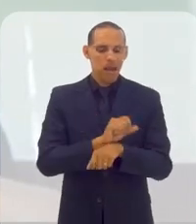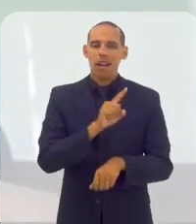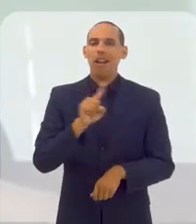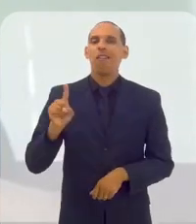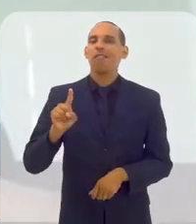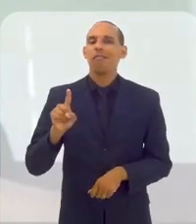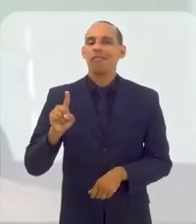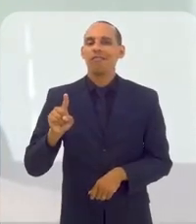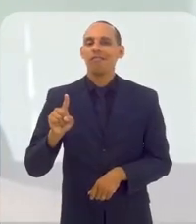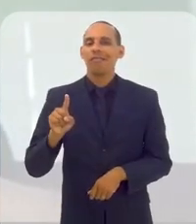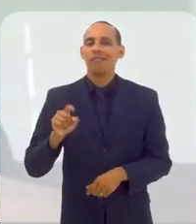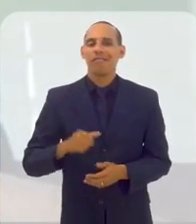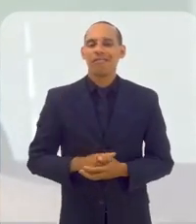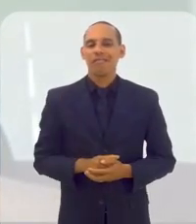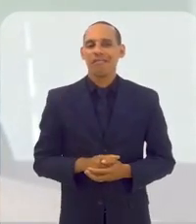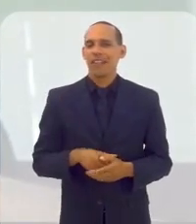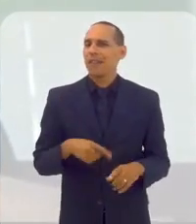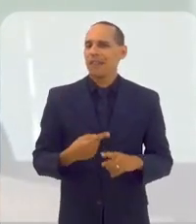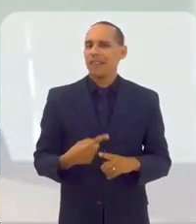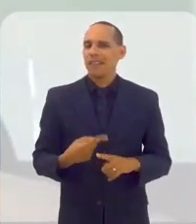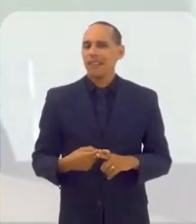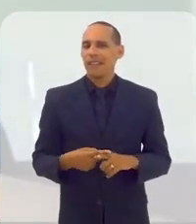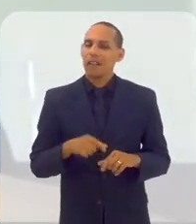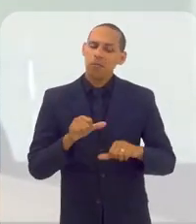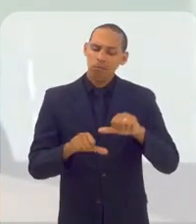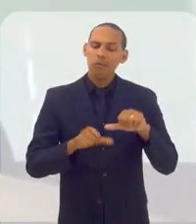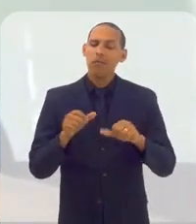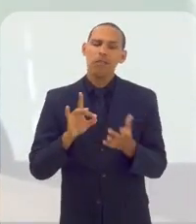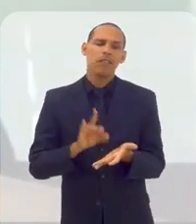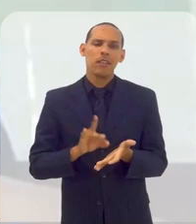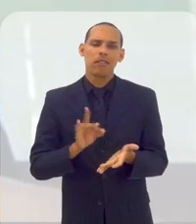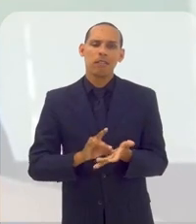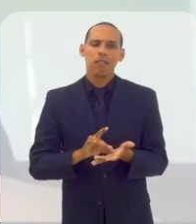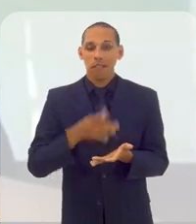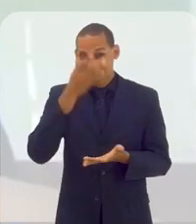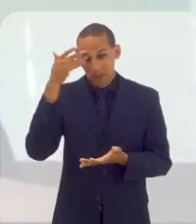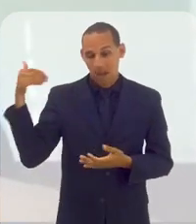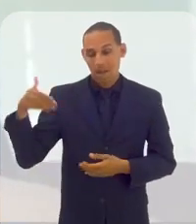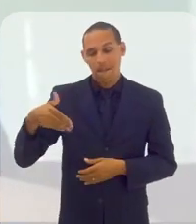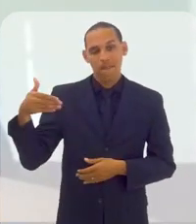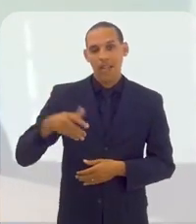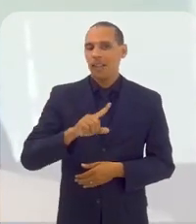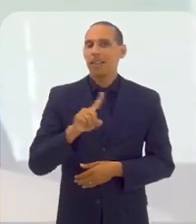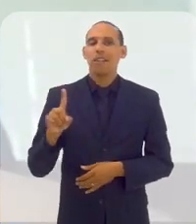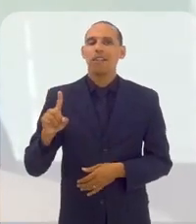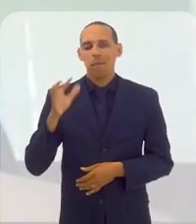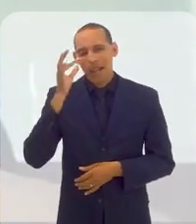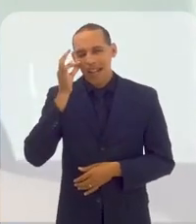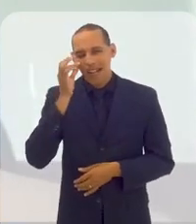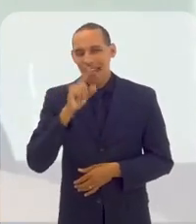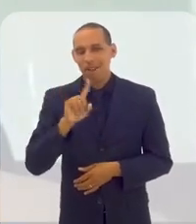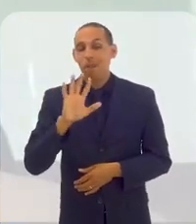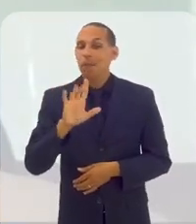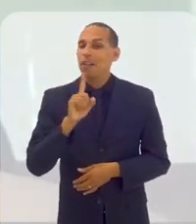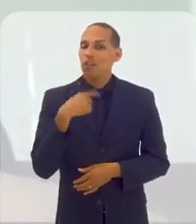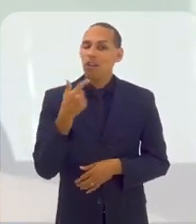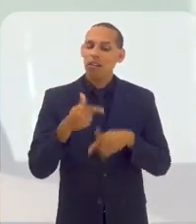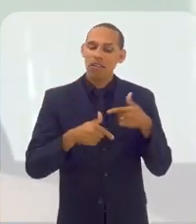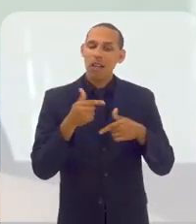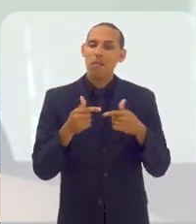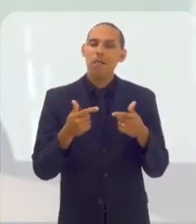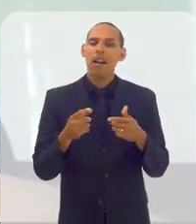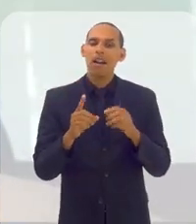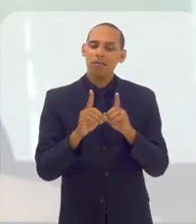porque é assim ouve ouve uma mudança né as pessoas não vinham mas a gente conseguia fazer